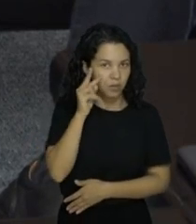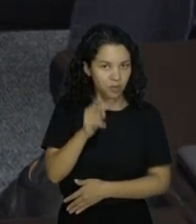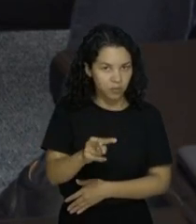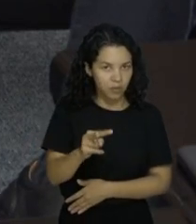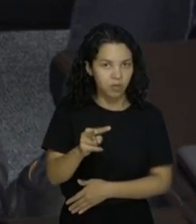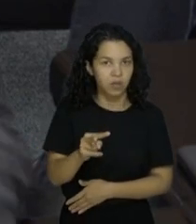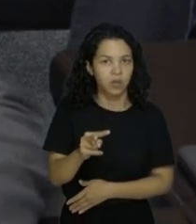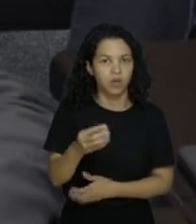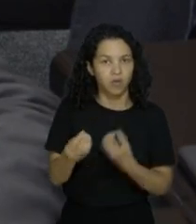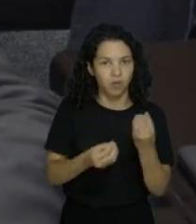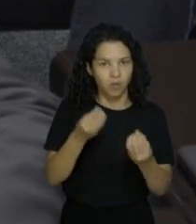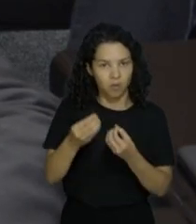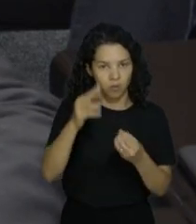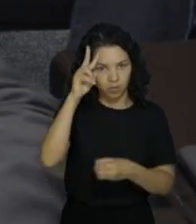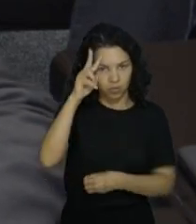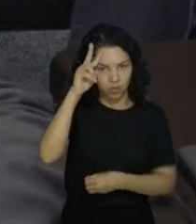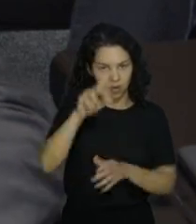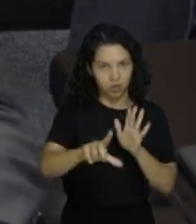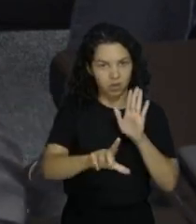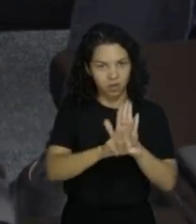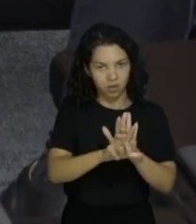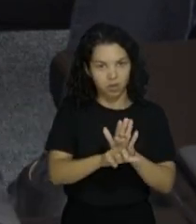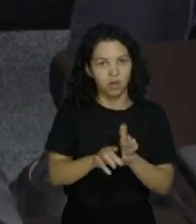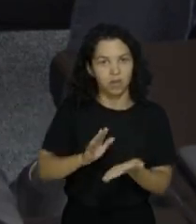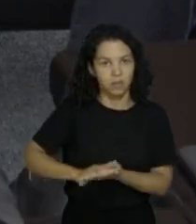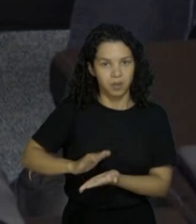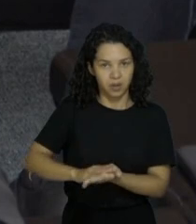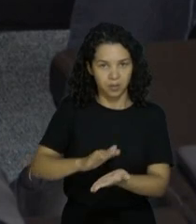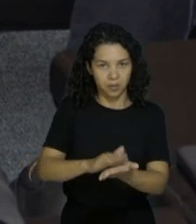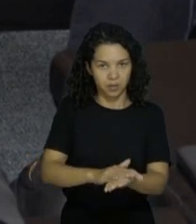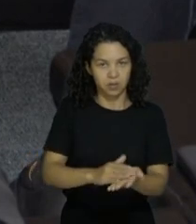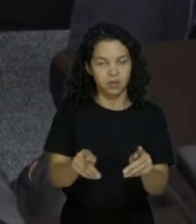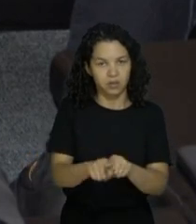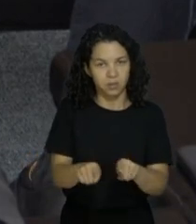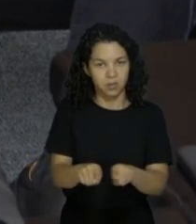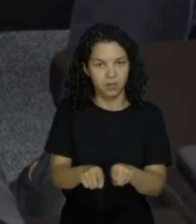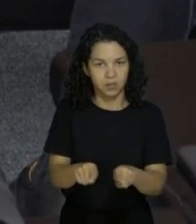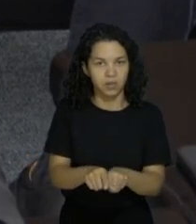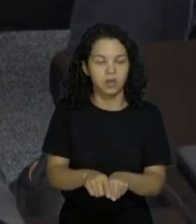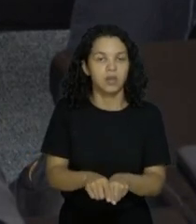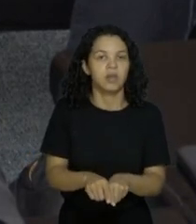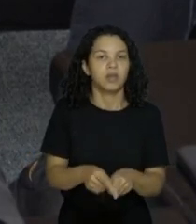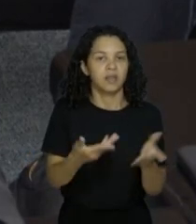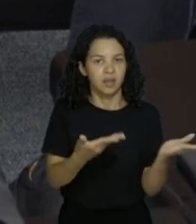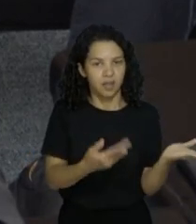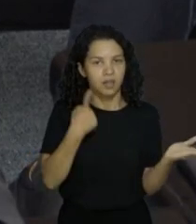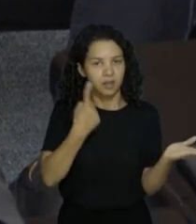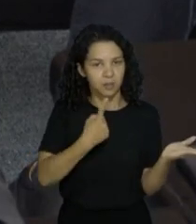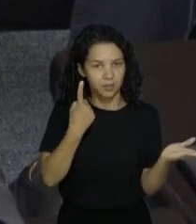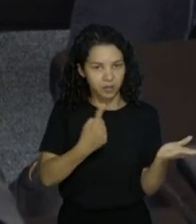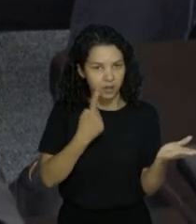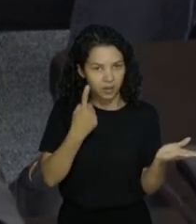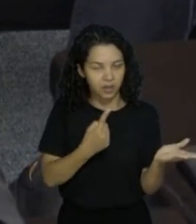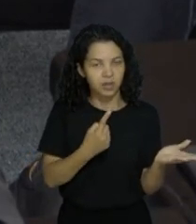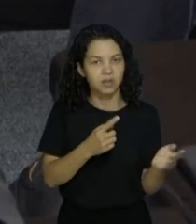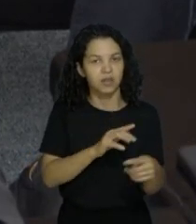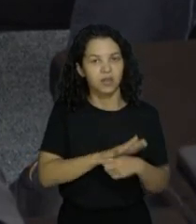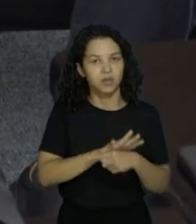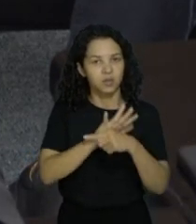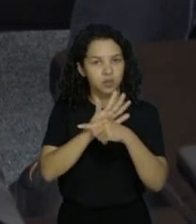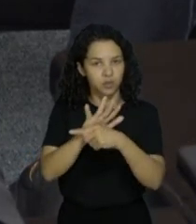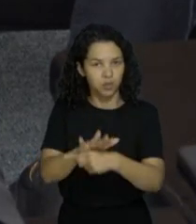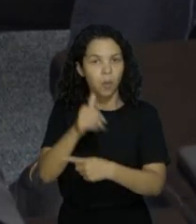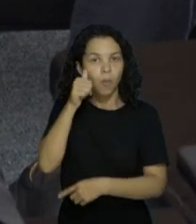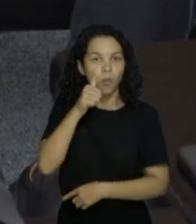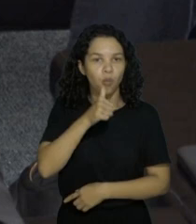histórico da Lei e fiquei muito feliz ainda quanto parabeniza a deputada Luciane carminatti que a sua as